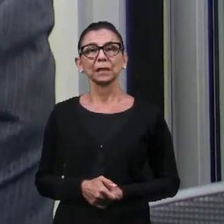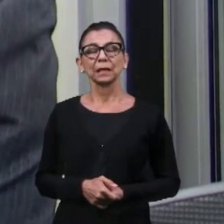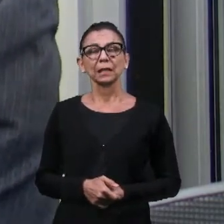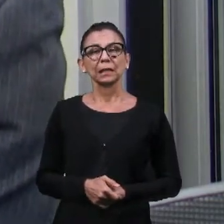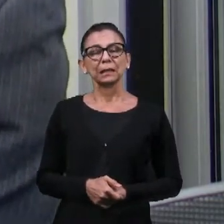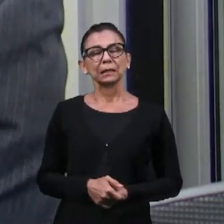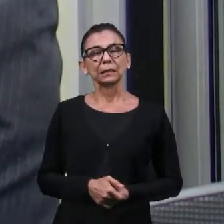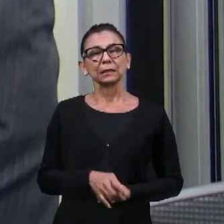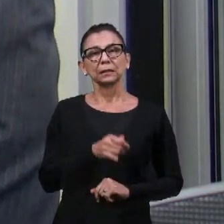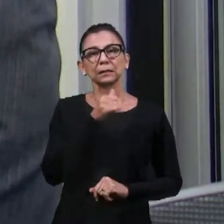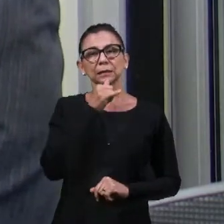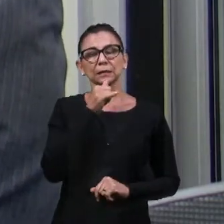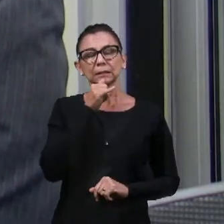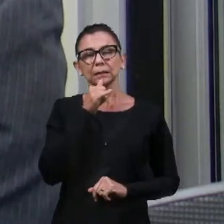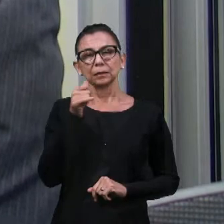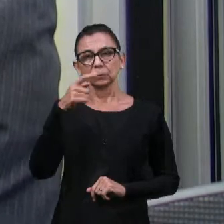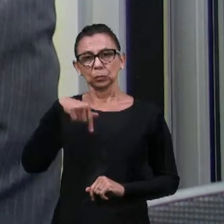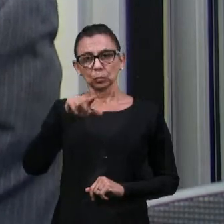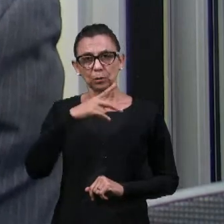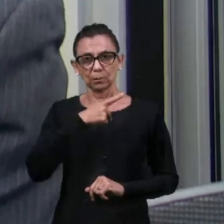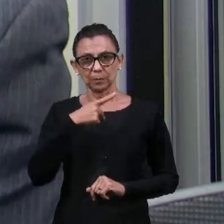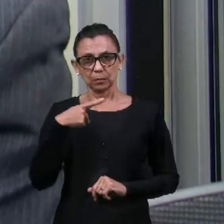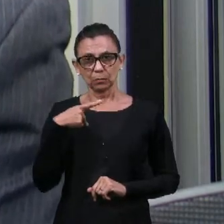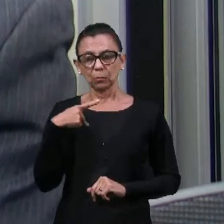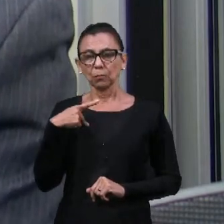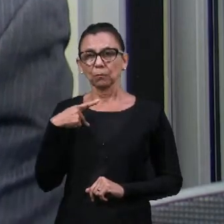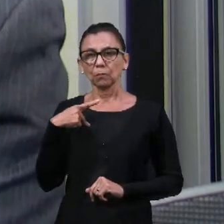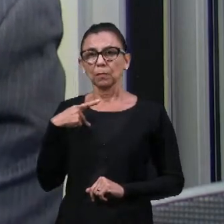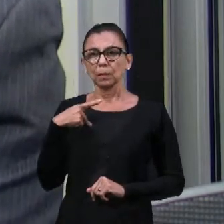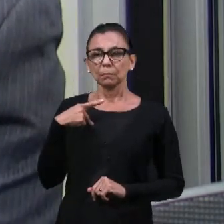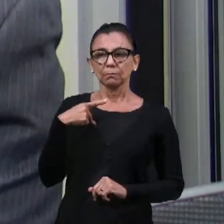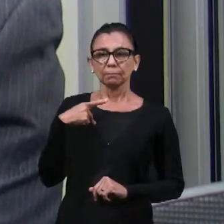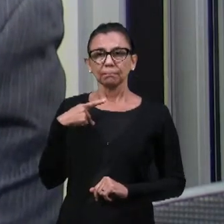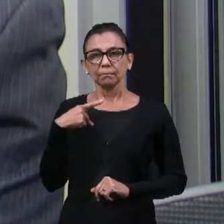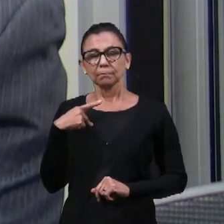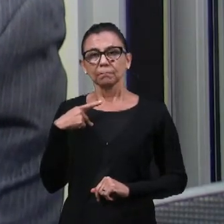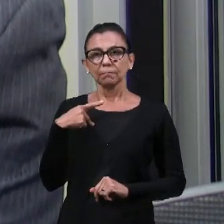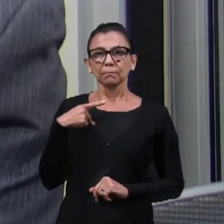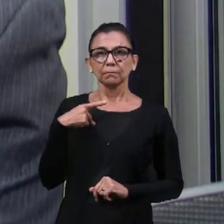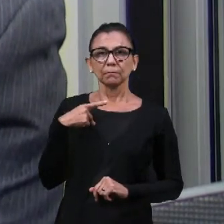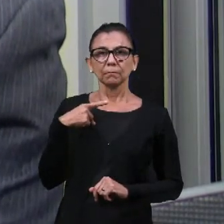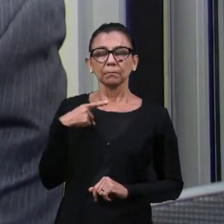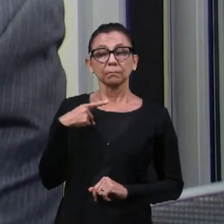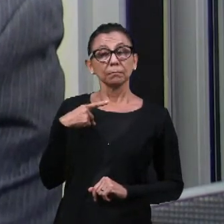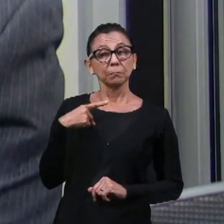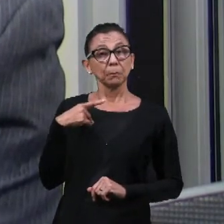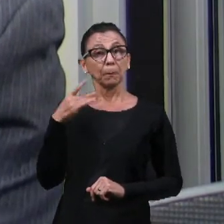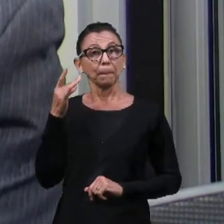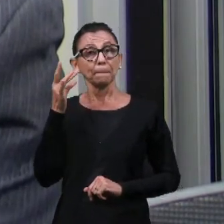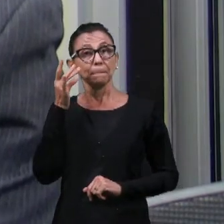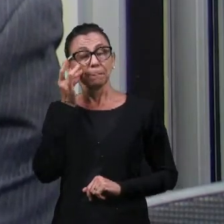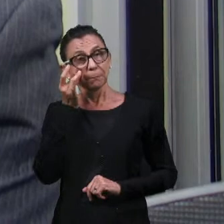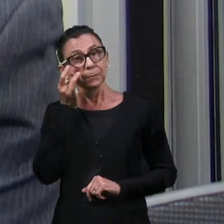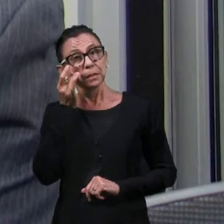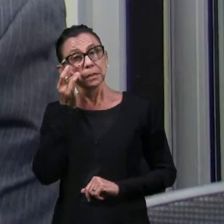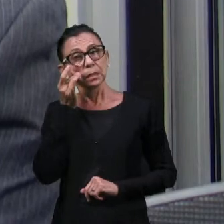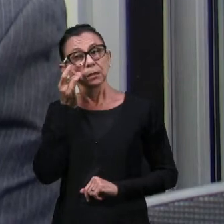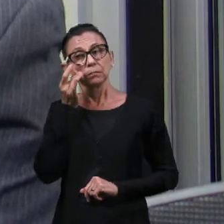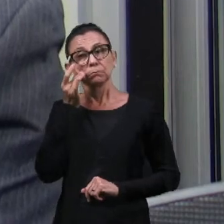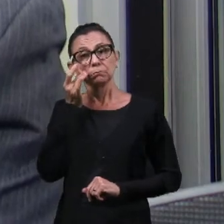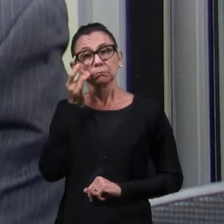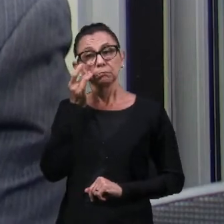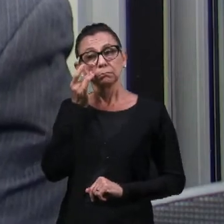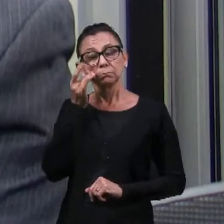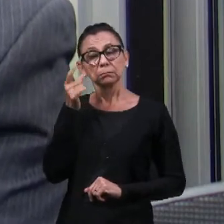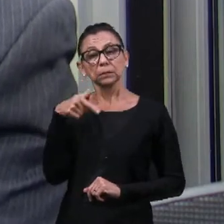pastor, a nossa visão como pastor, tá muito assim, presencial. Você ia ao culto e